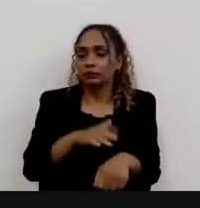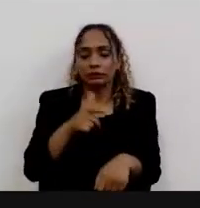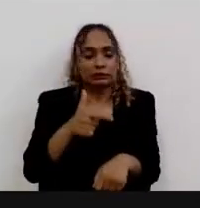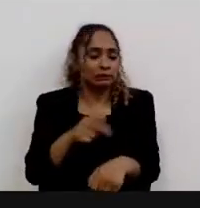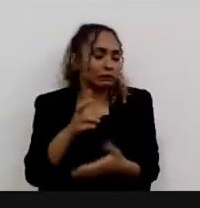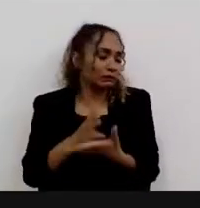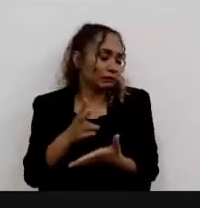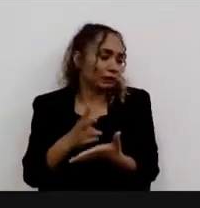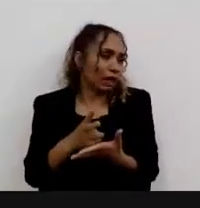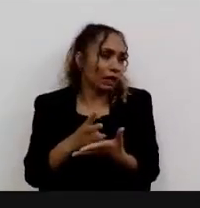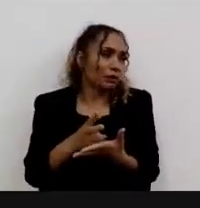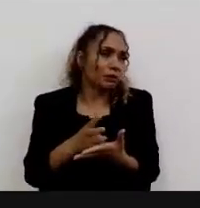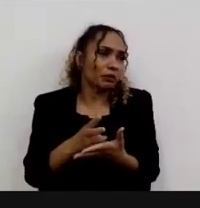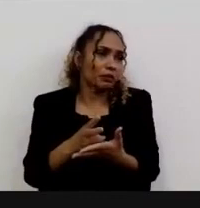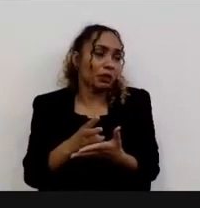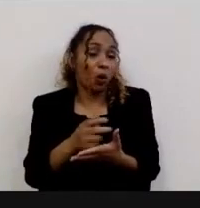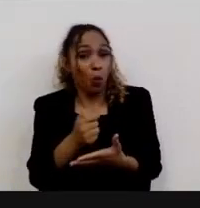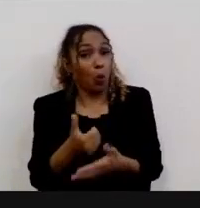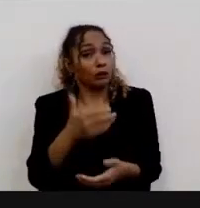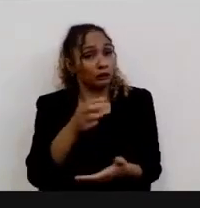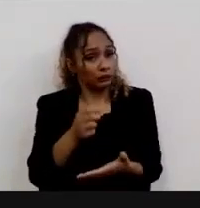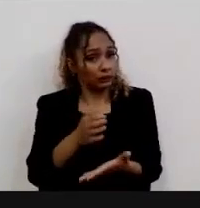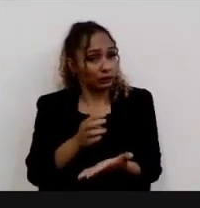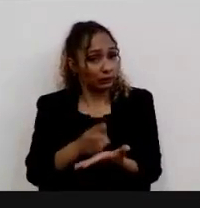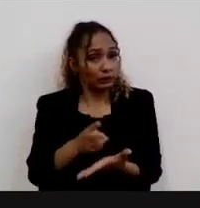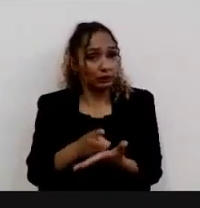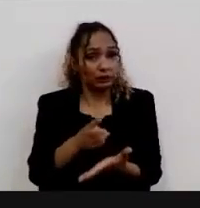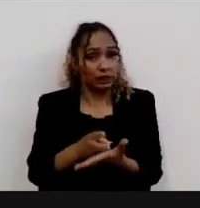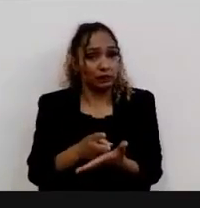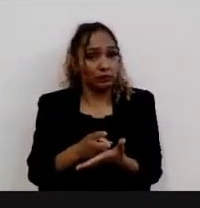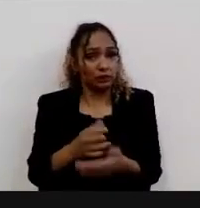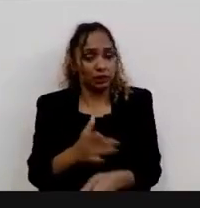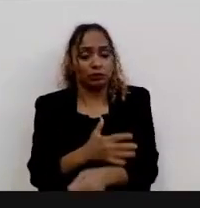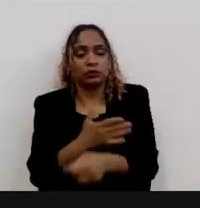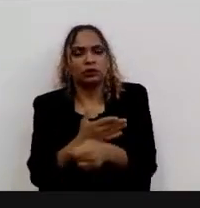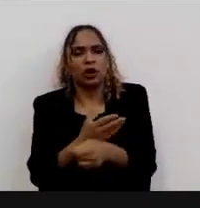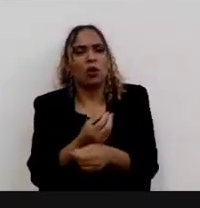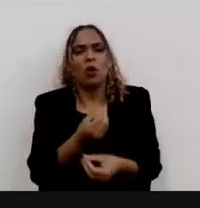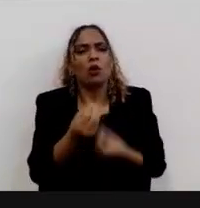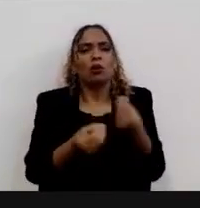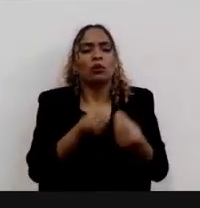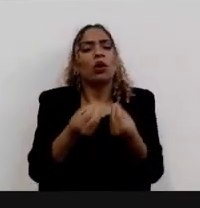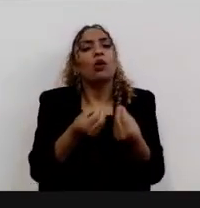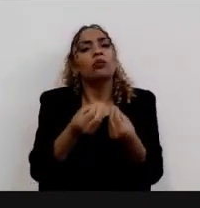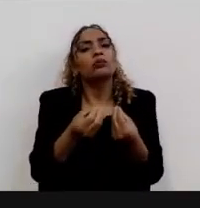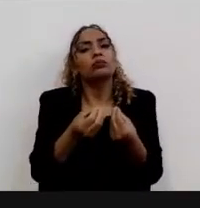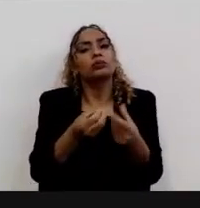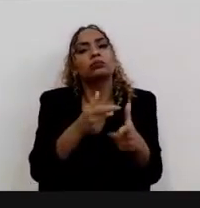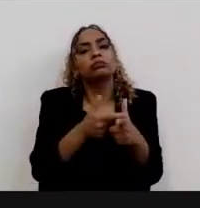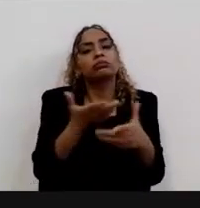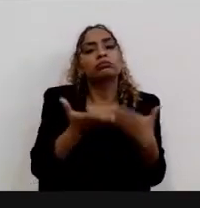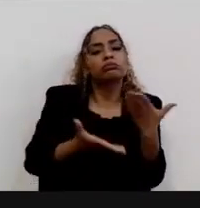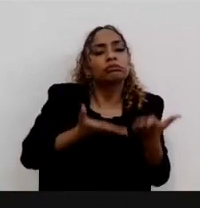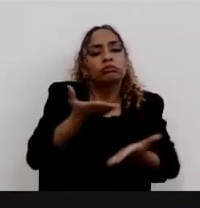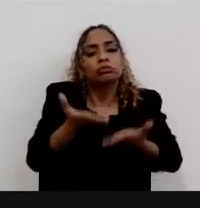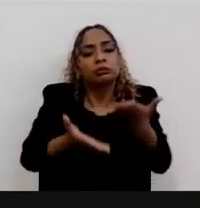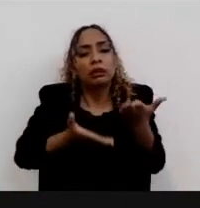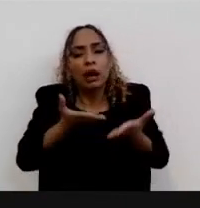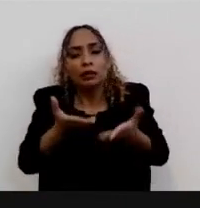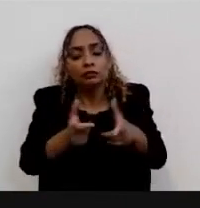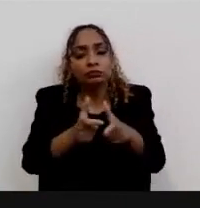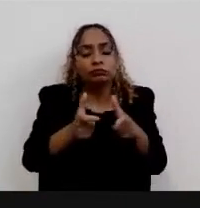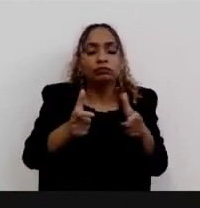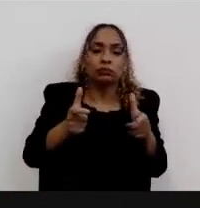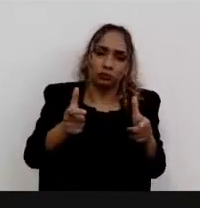emoções. Como é que esses fenômenos podem ser tratados, né, na instituição de uma forma mais ampla,